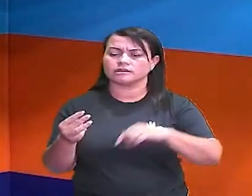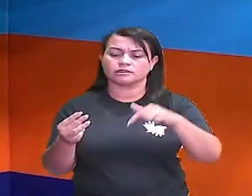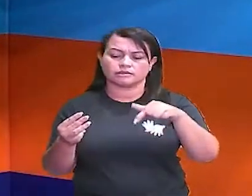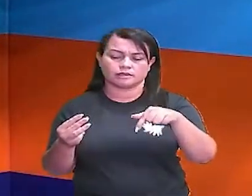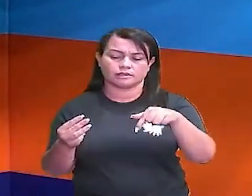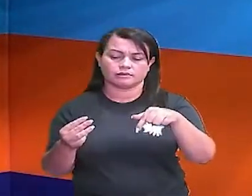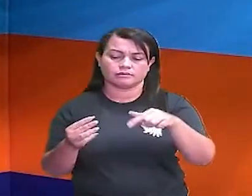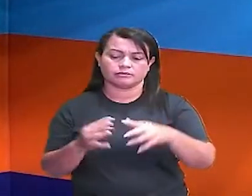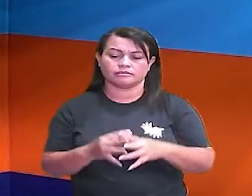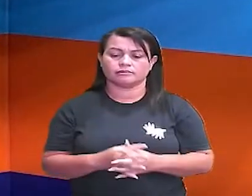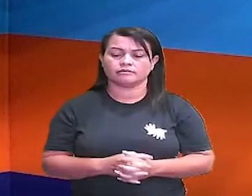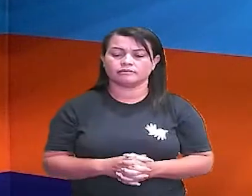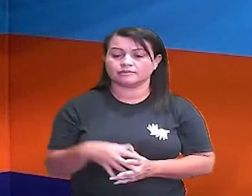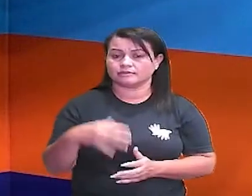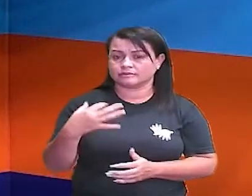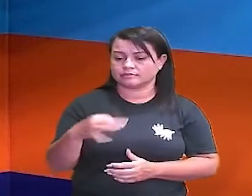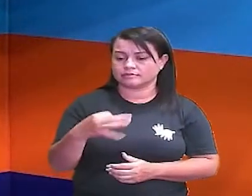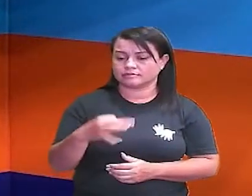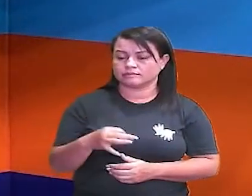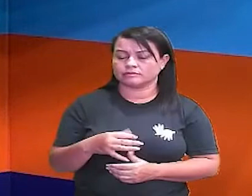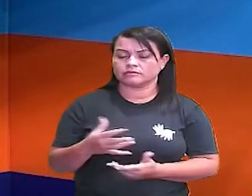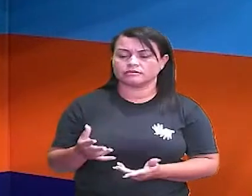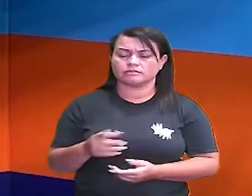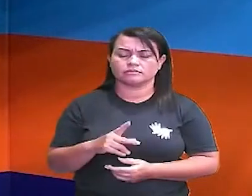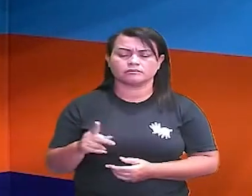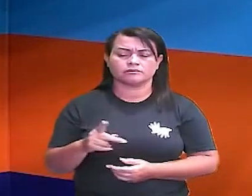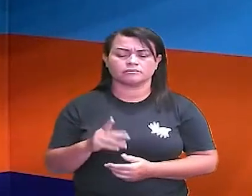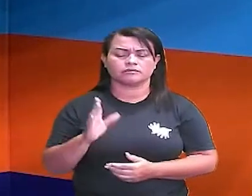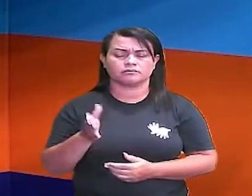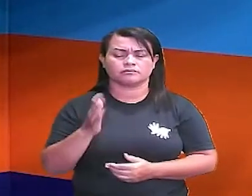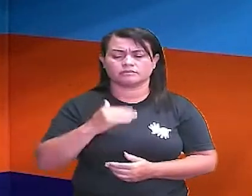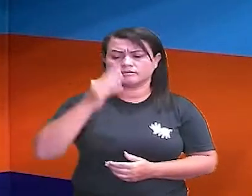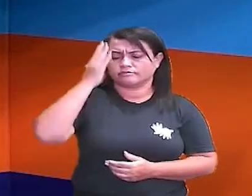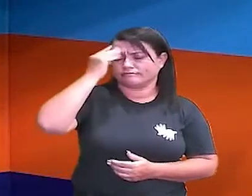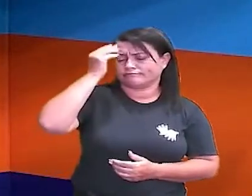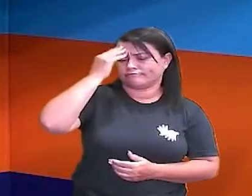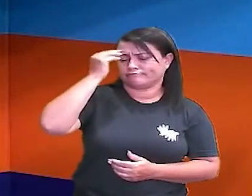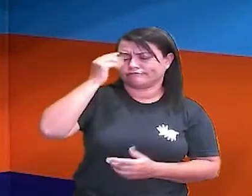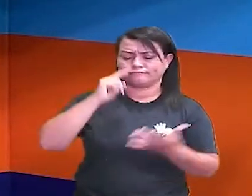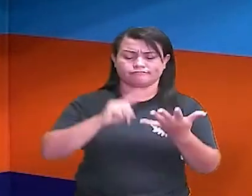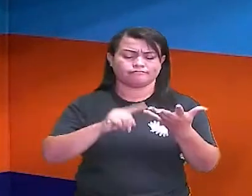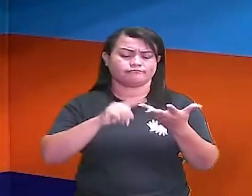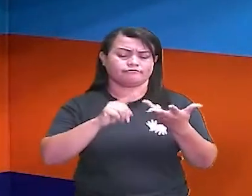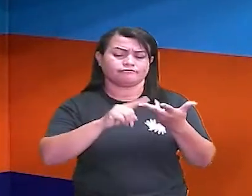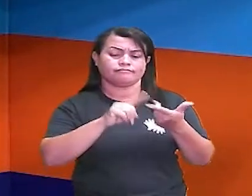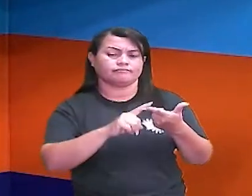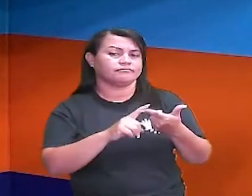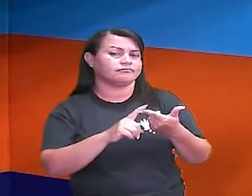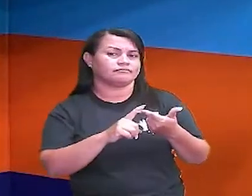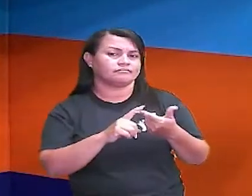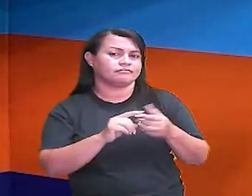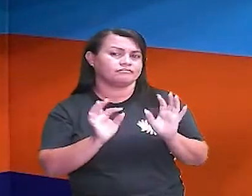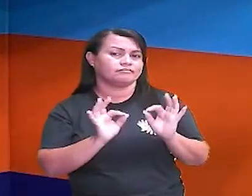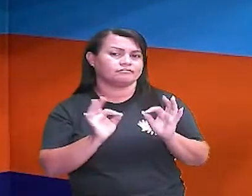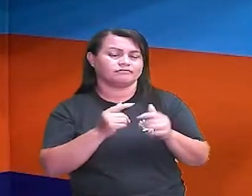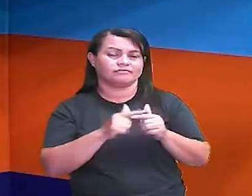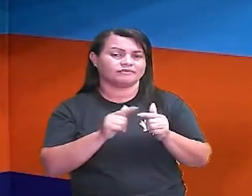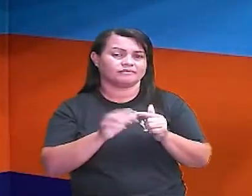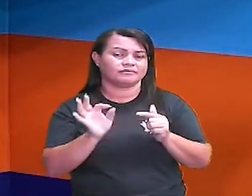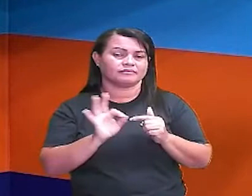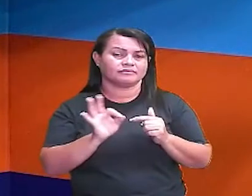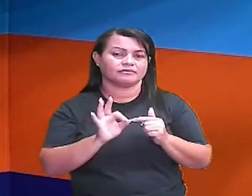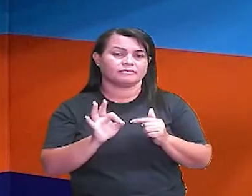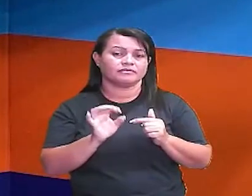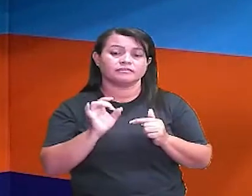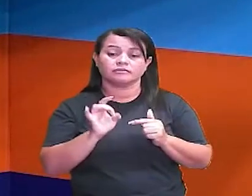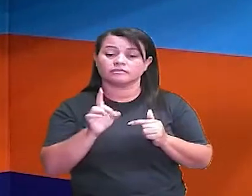7. Tá certo? Ah, professora, mas eu já sei fazer com os meus dedinhos. Não tem problema, gente, tá? É só mais